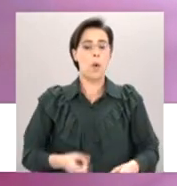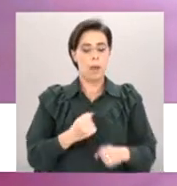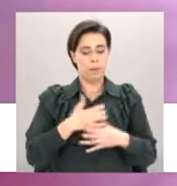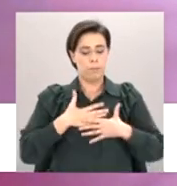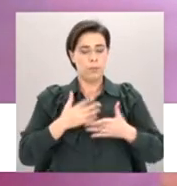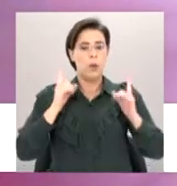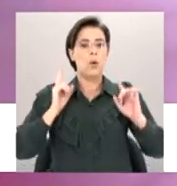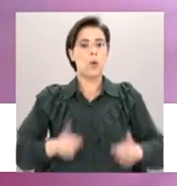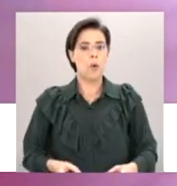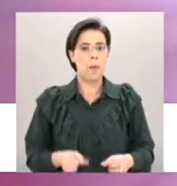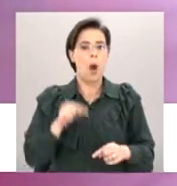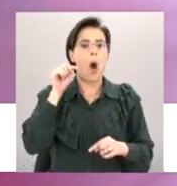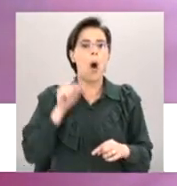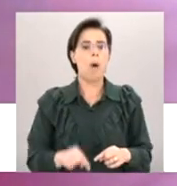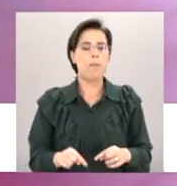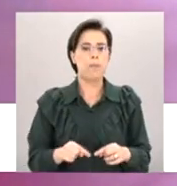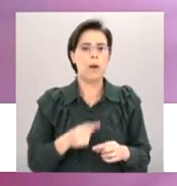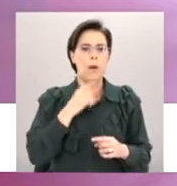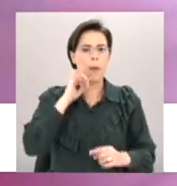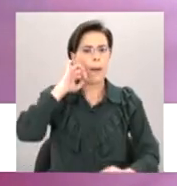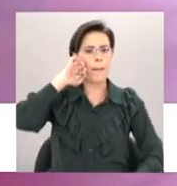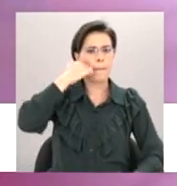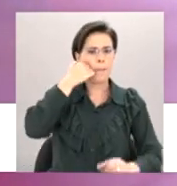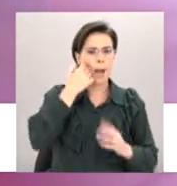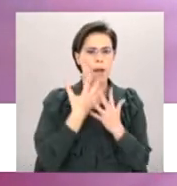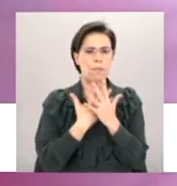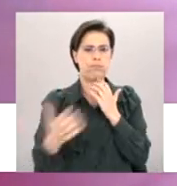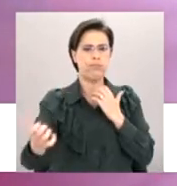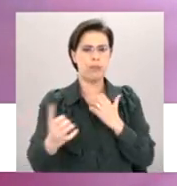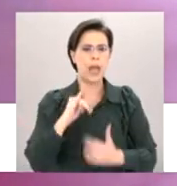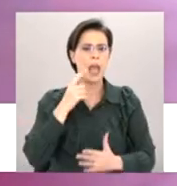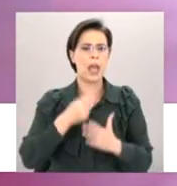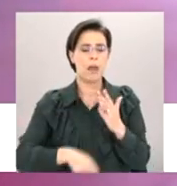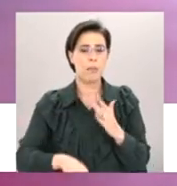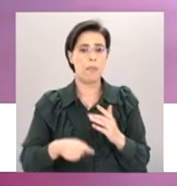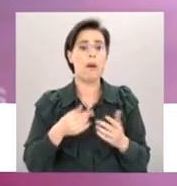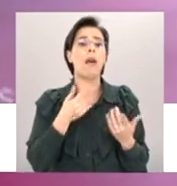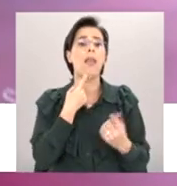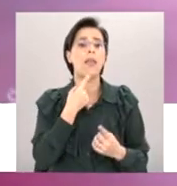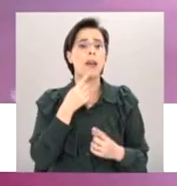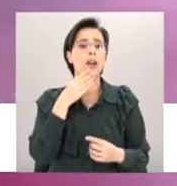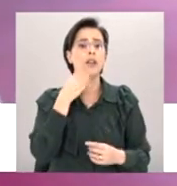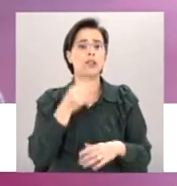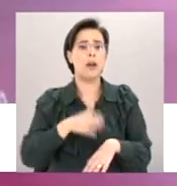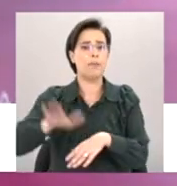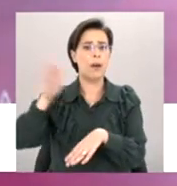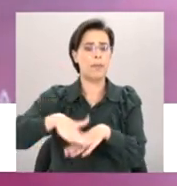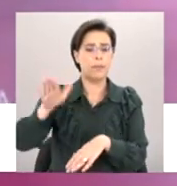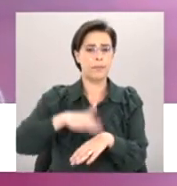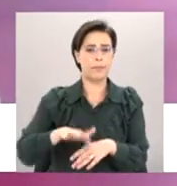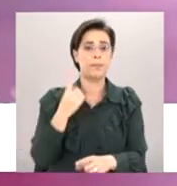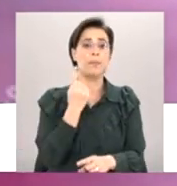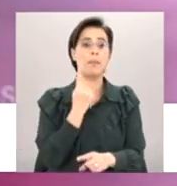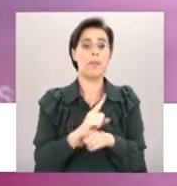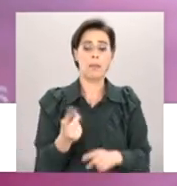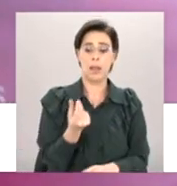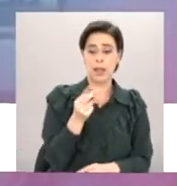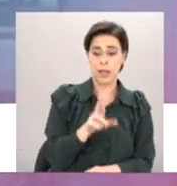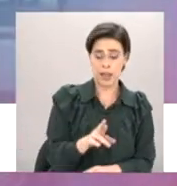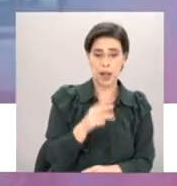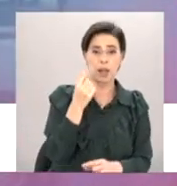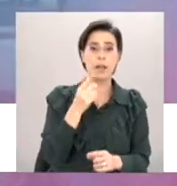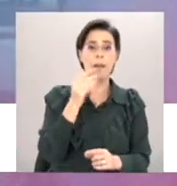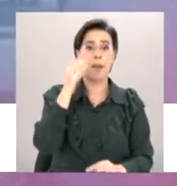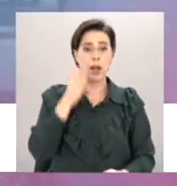outro vida profissional nos leva imediatamente é muito adorado com Import e a produzir a imigração jovem tem custado a clínica é aquele que produz